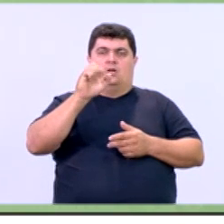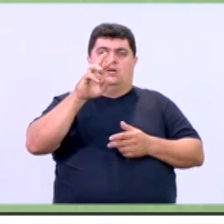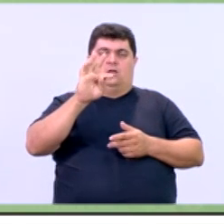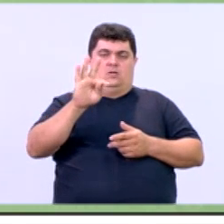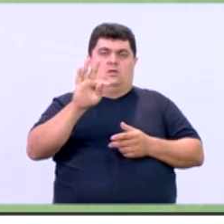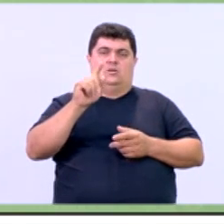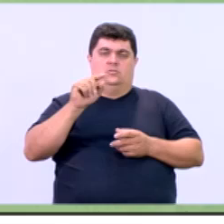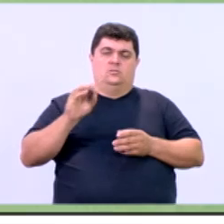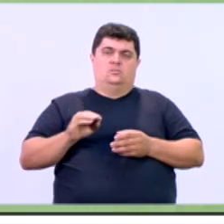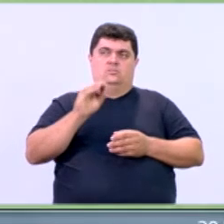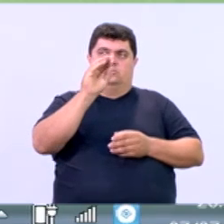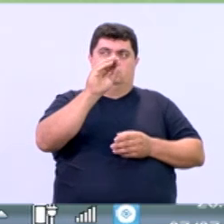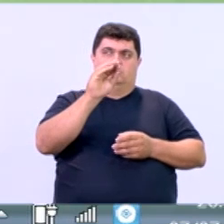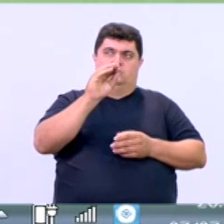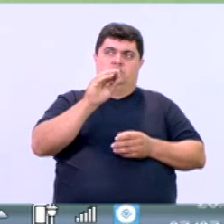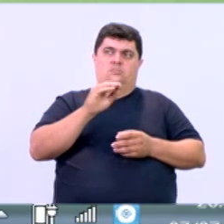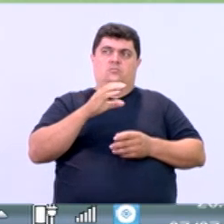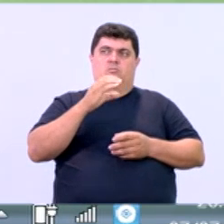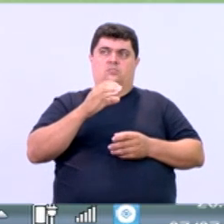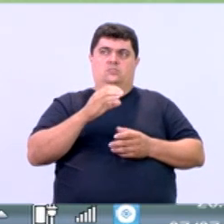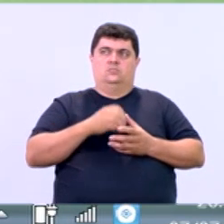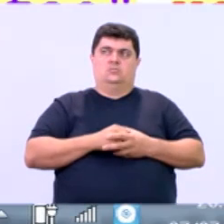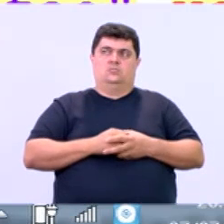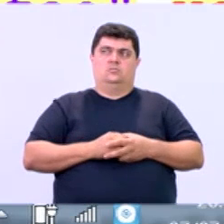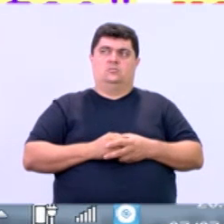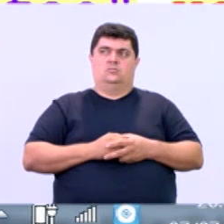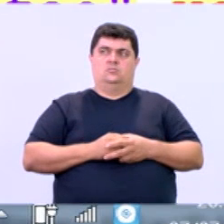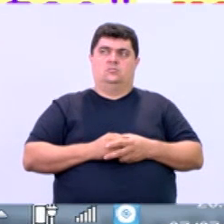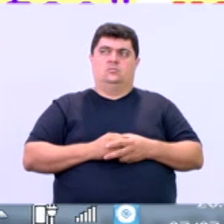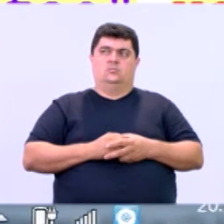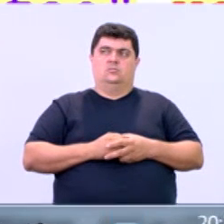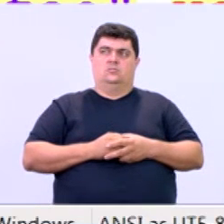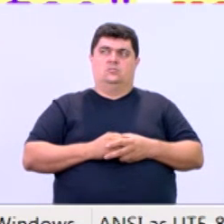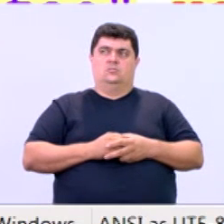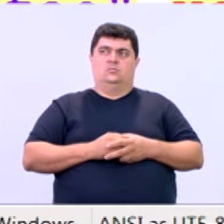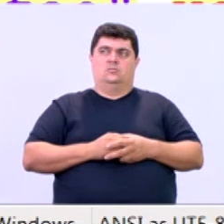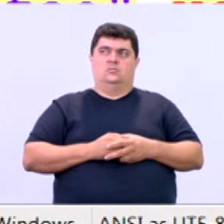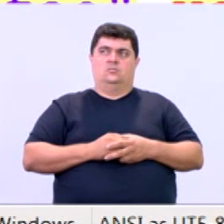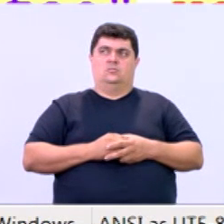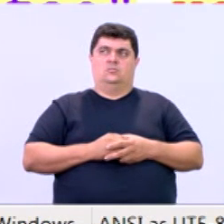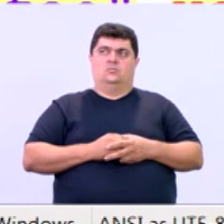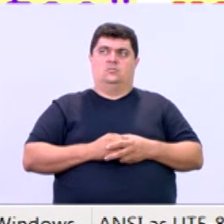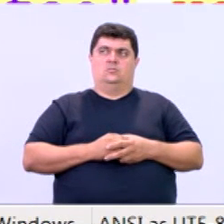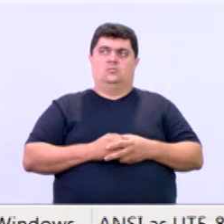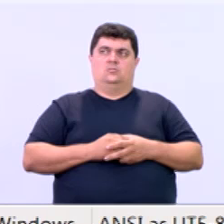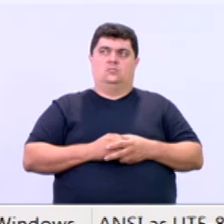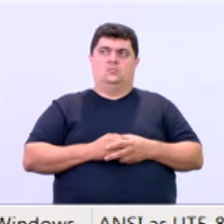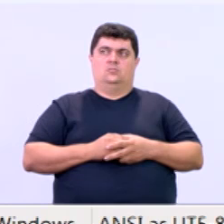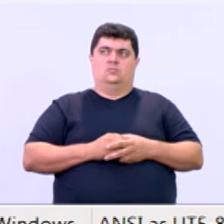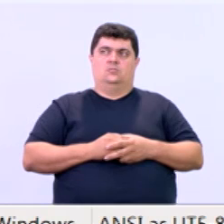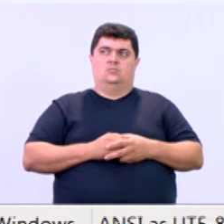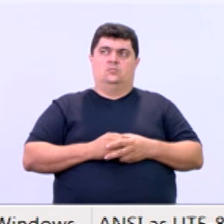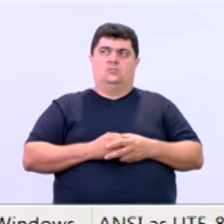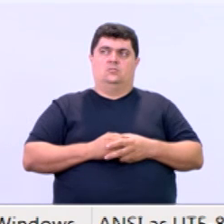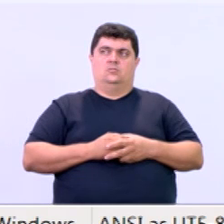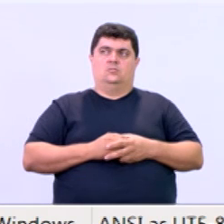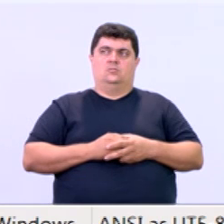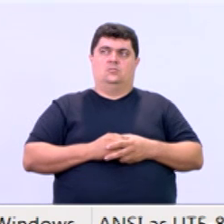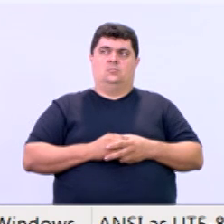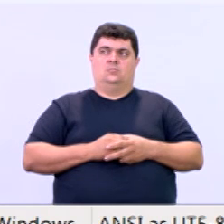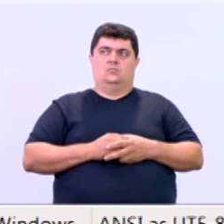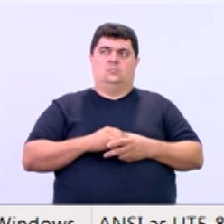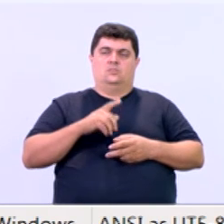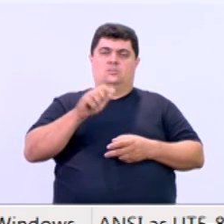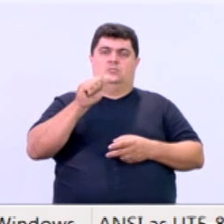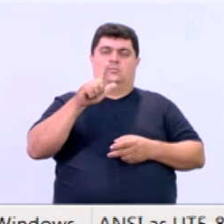está sendo colocado na letra C. Então, na segunda questão, né, nós vemos que a resposta correta